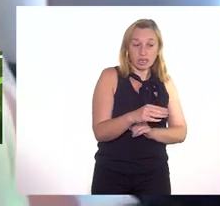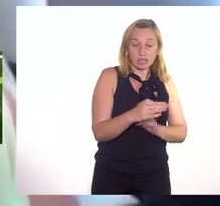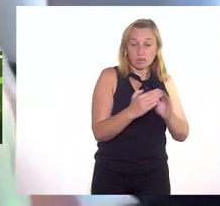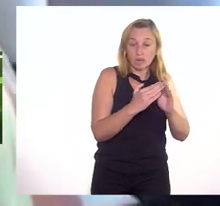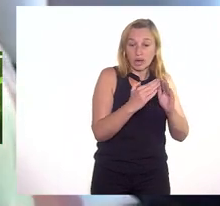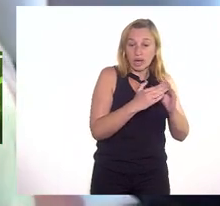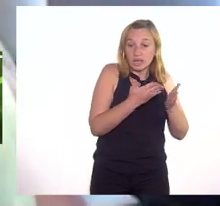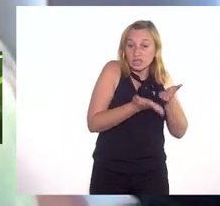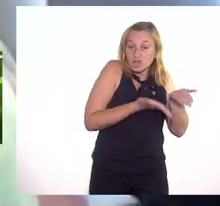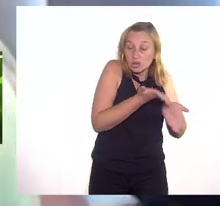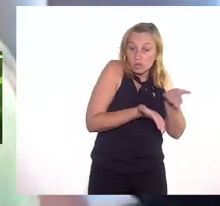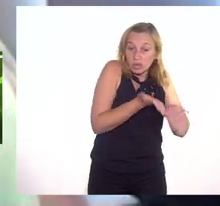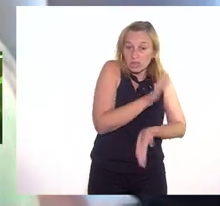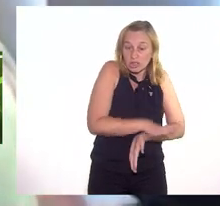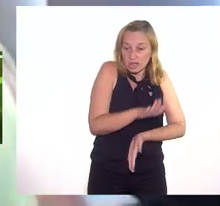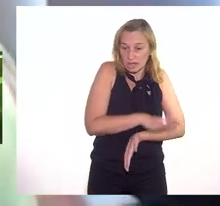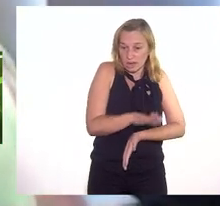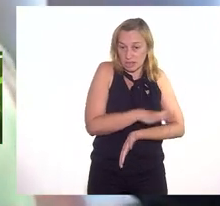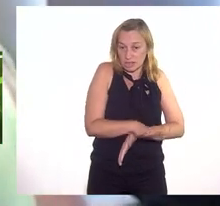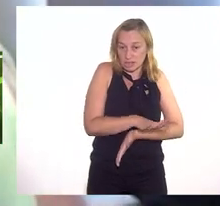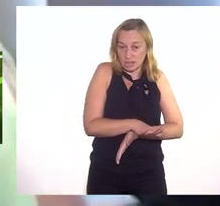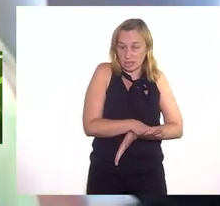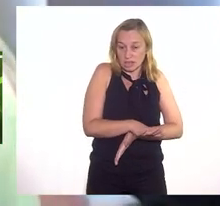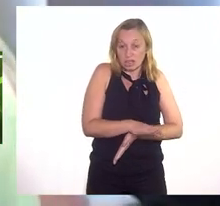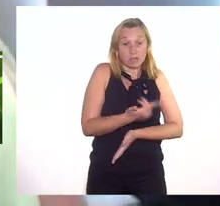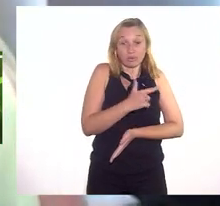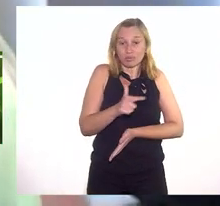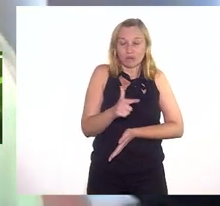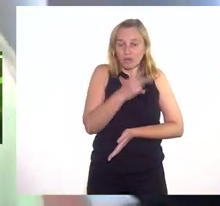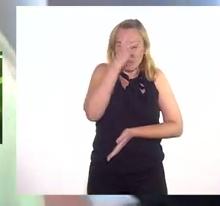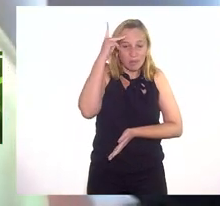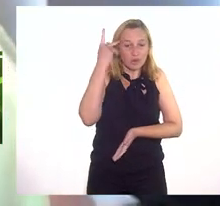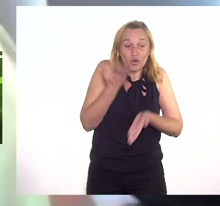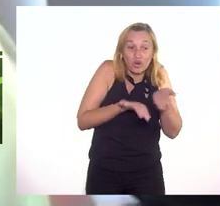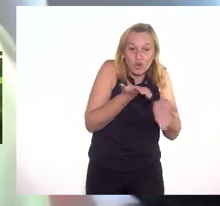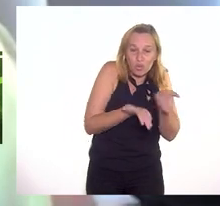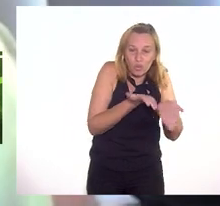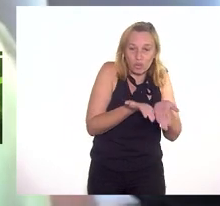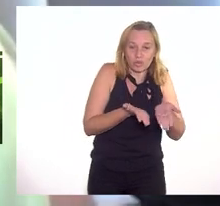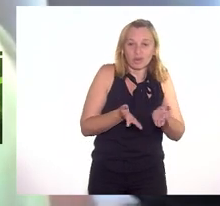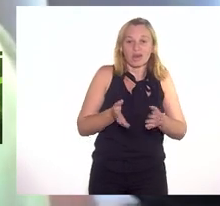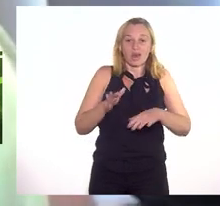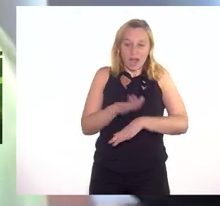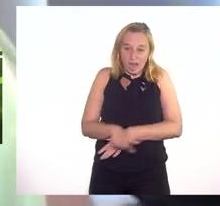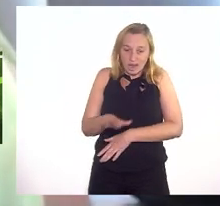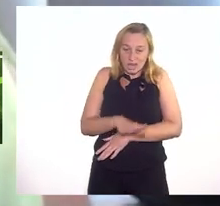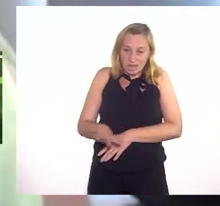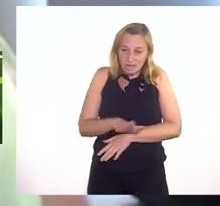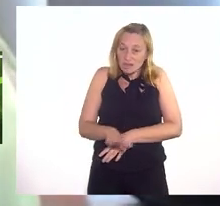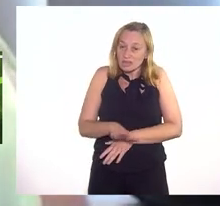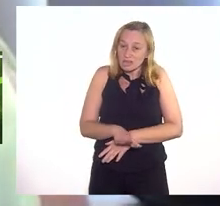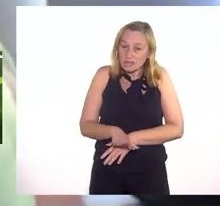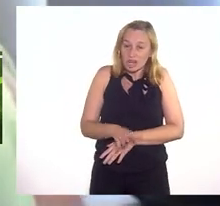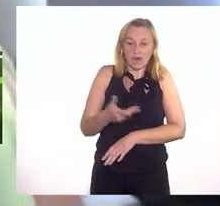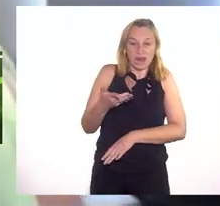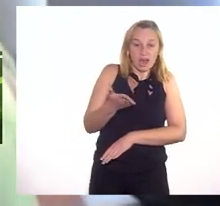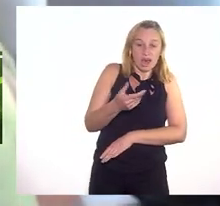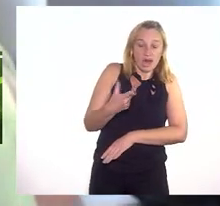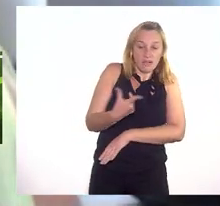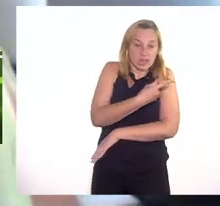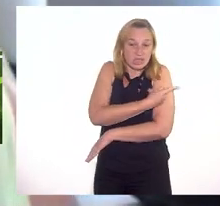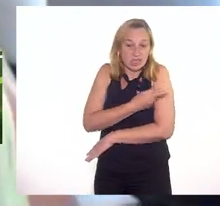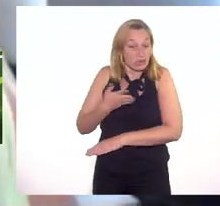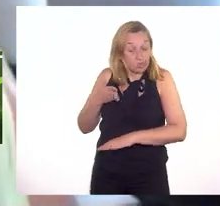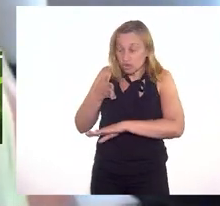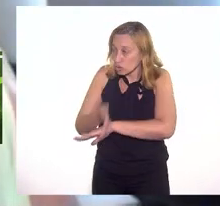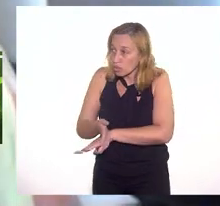criança, ele precisa da vacina, tá? A criança, realmente, a vacina ainda não chegou para a criança, ok, é só a